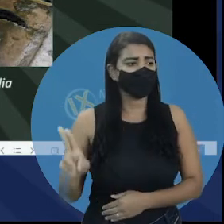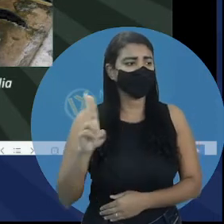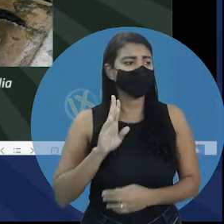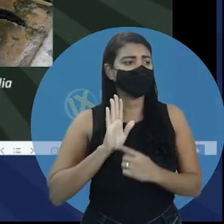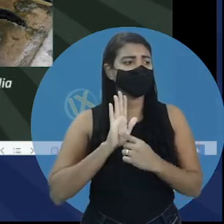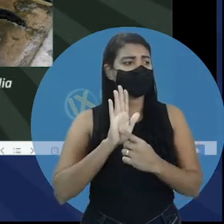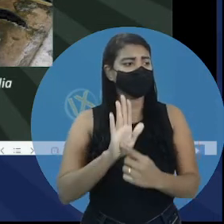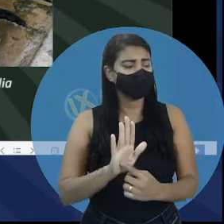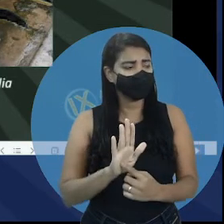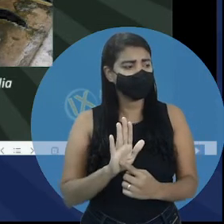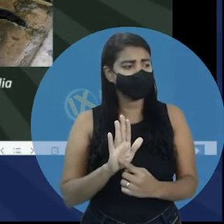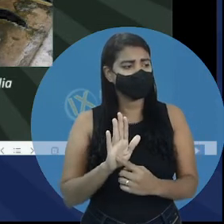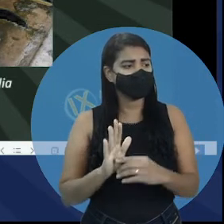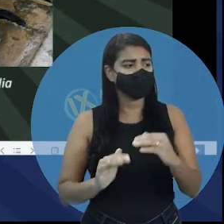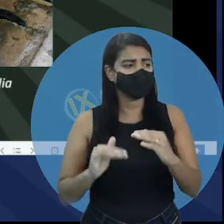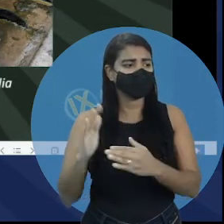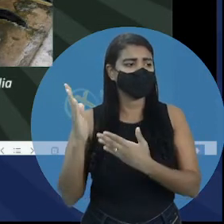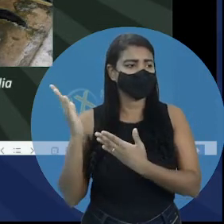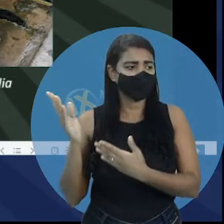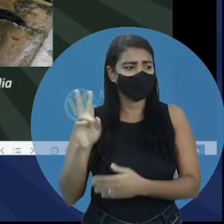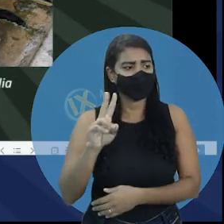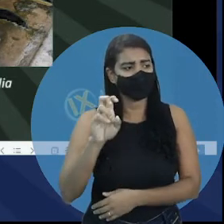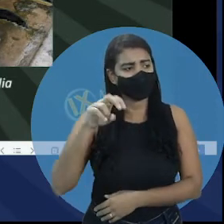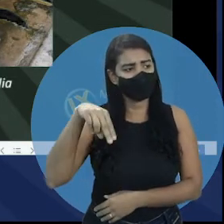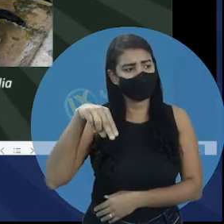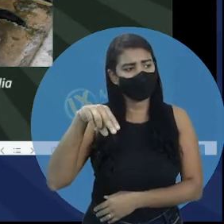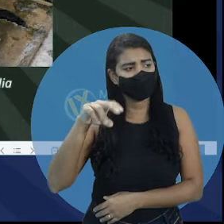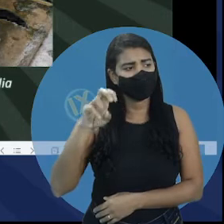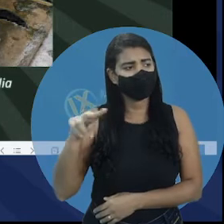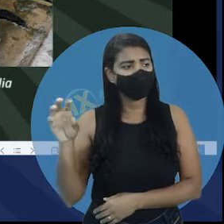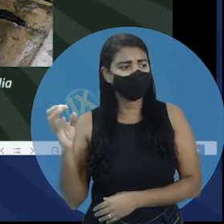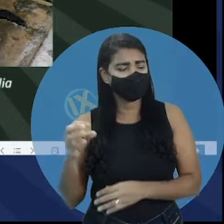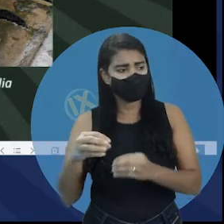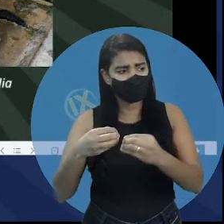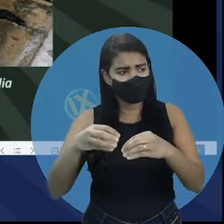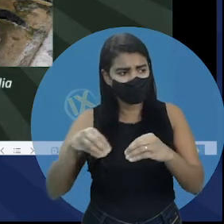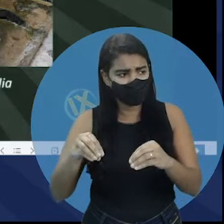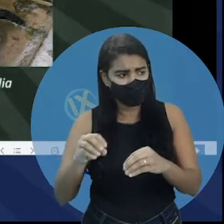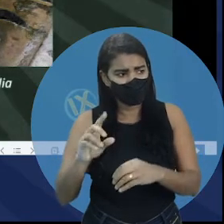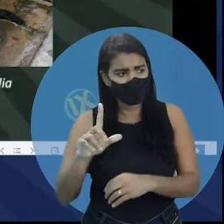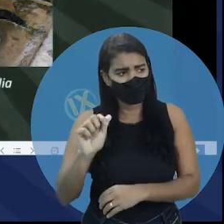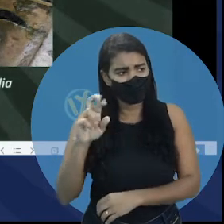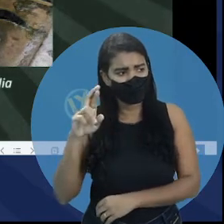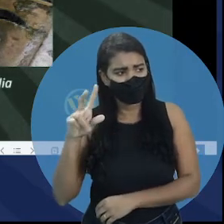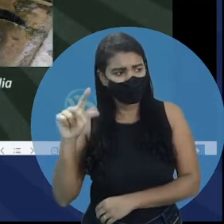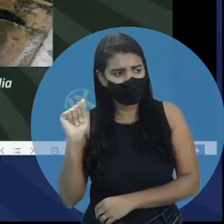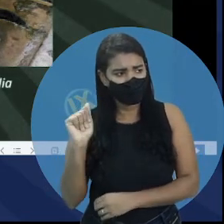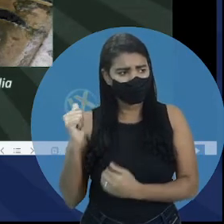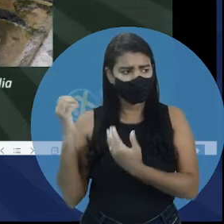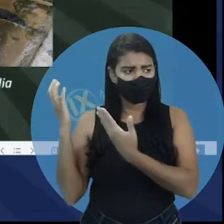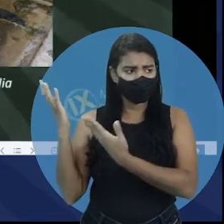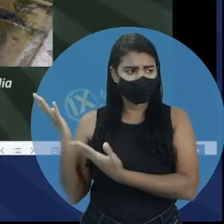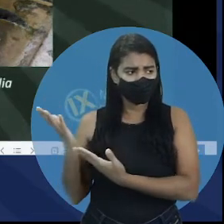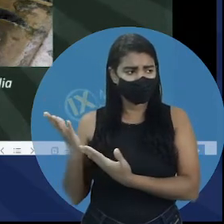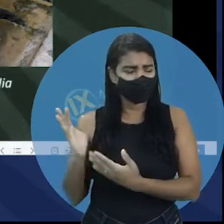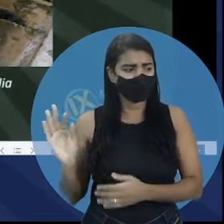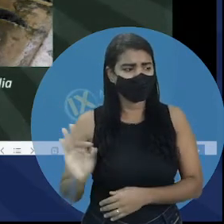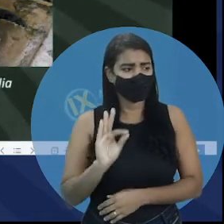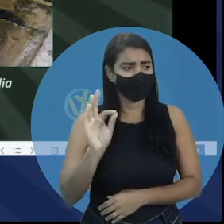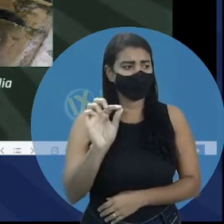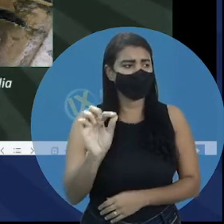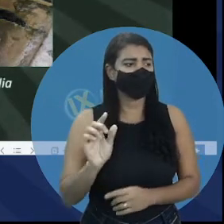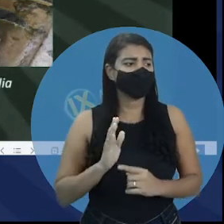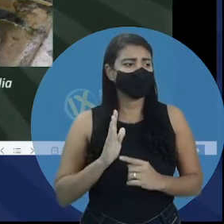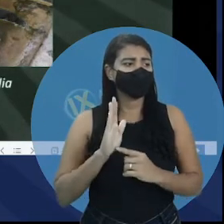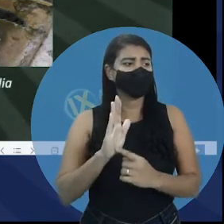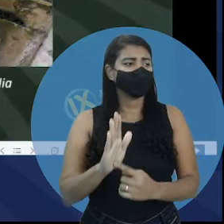apresentar algum potencial inseticida contra ou os ovos ou as larvas do Aedes aegypti. E aí, no